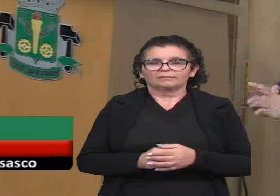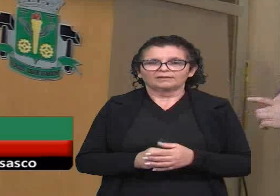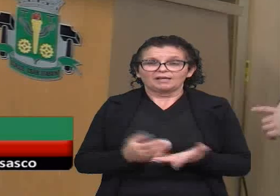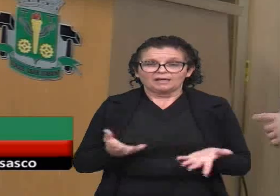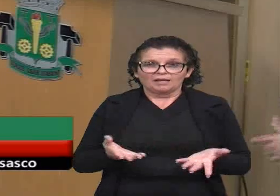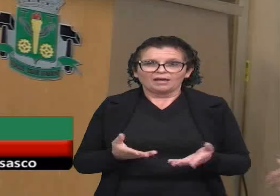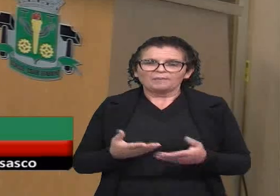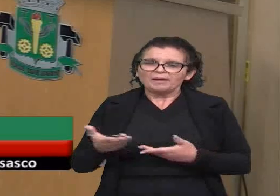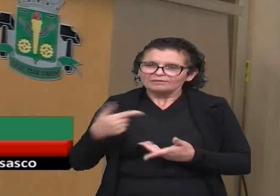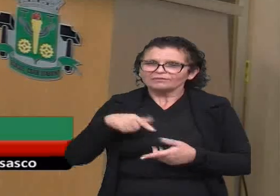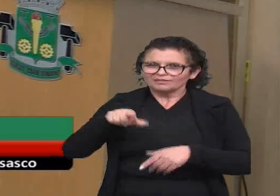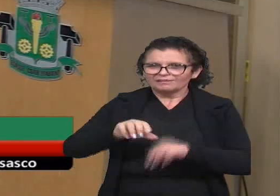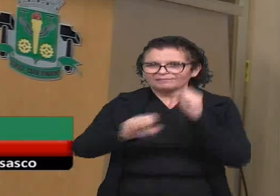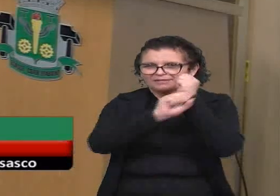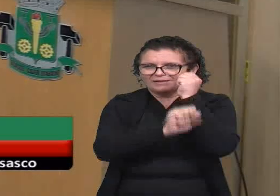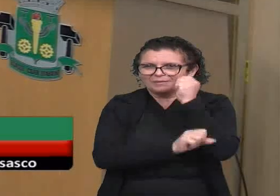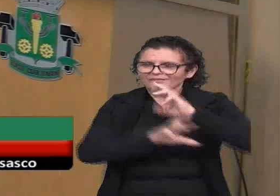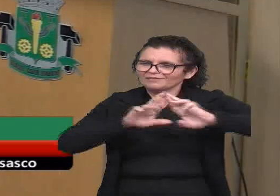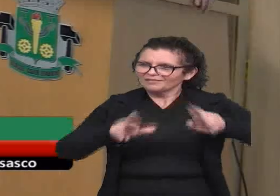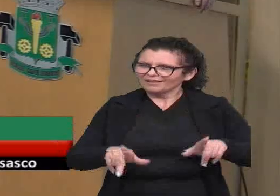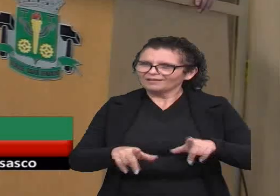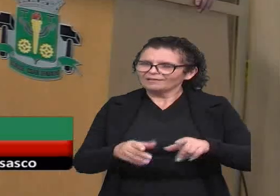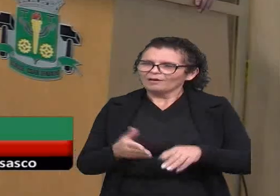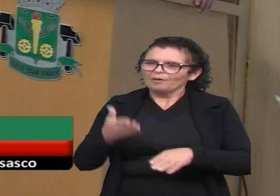casa. É para arrumar